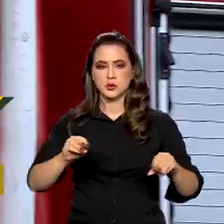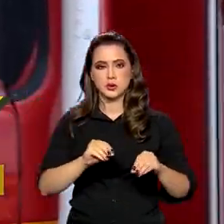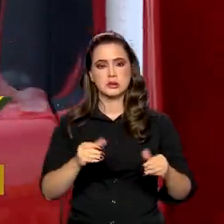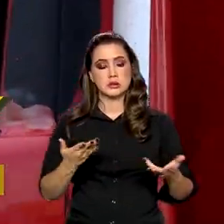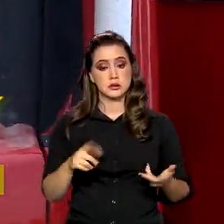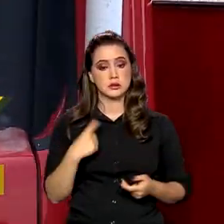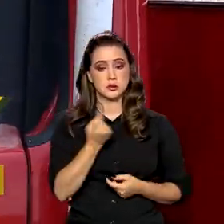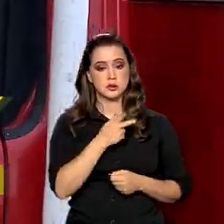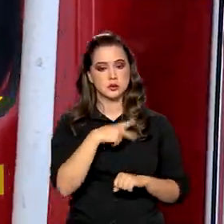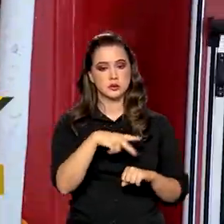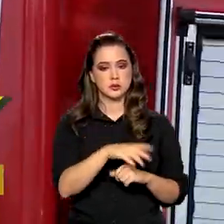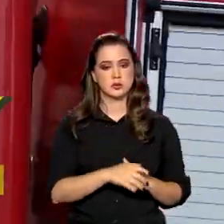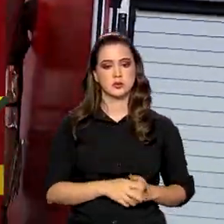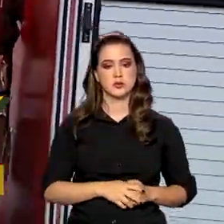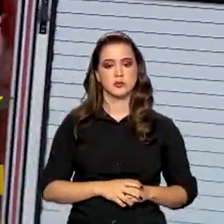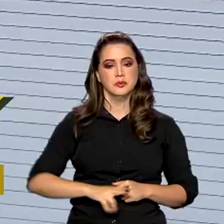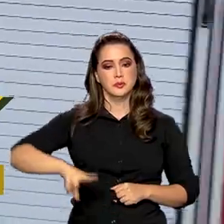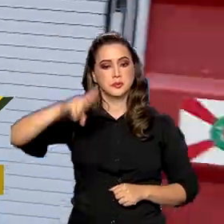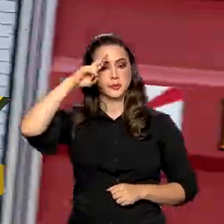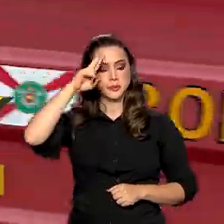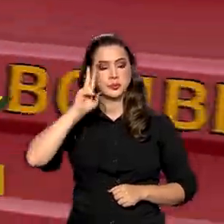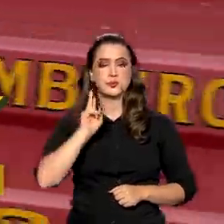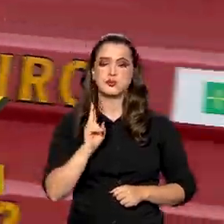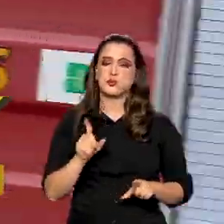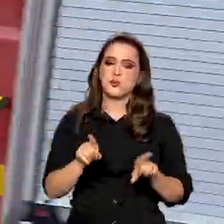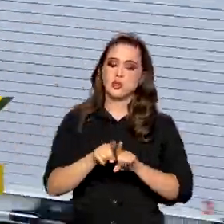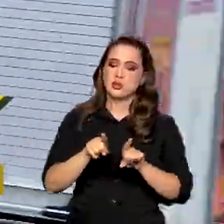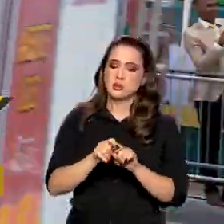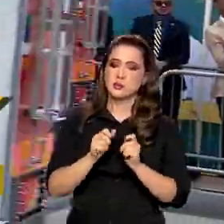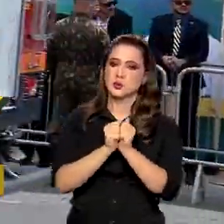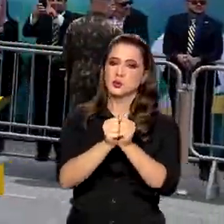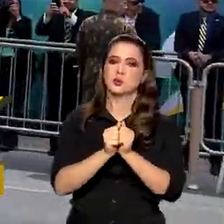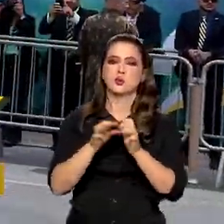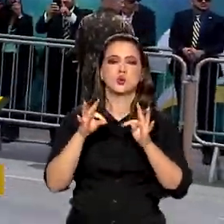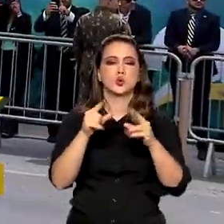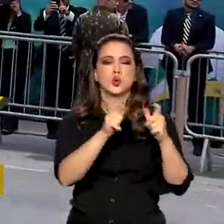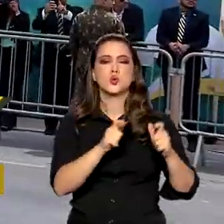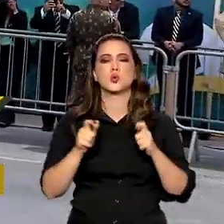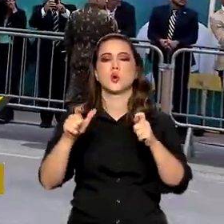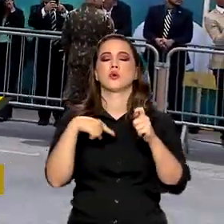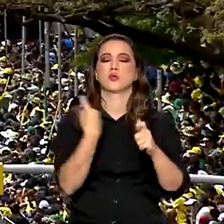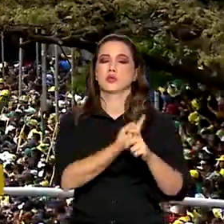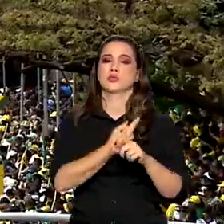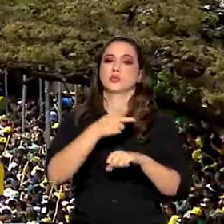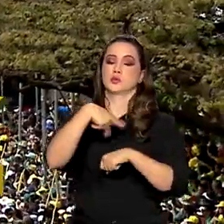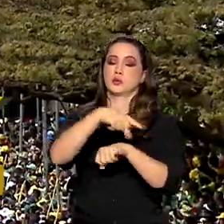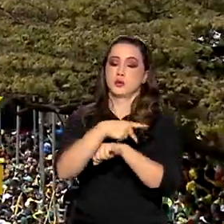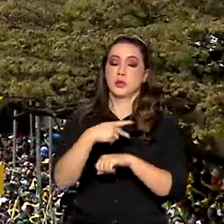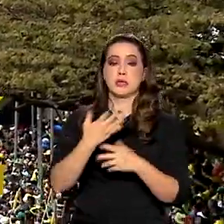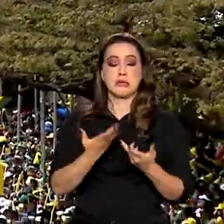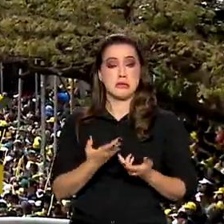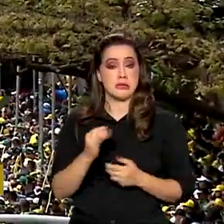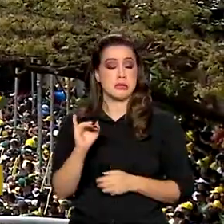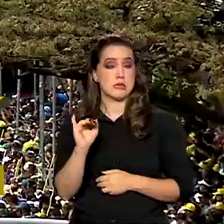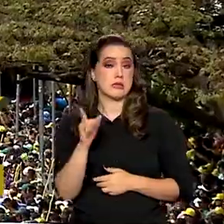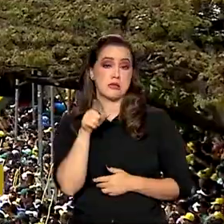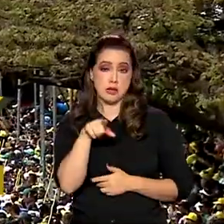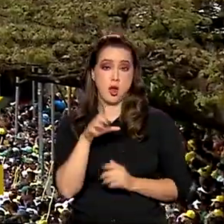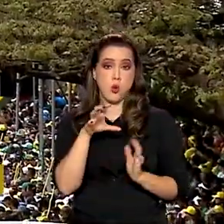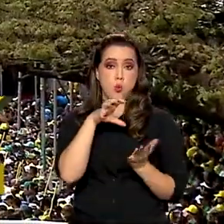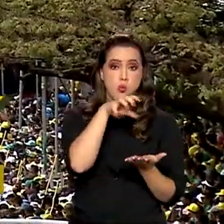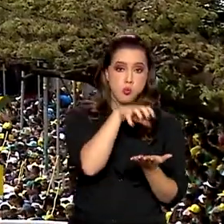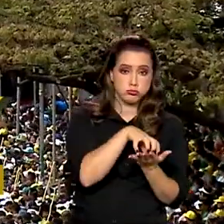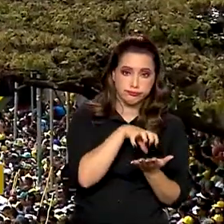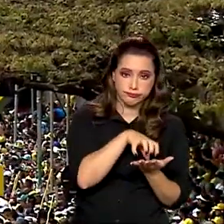Exército também ele se faz presente, né, em todos os rincões do nosso Brasil. É uma instituição